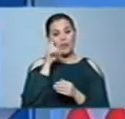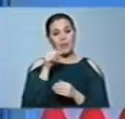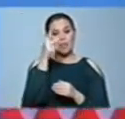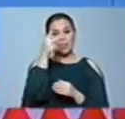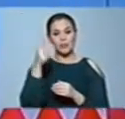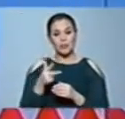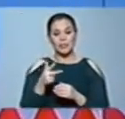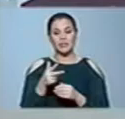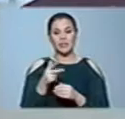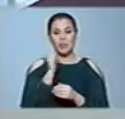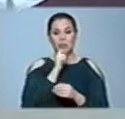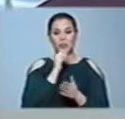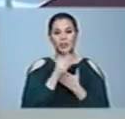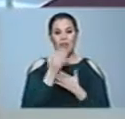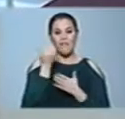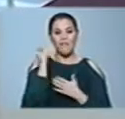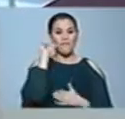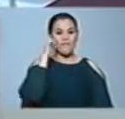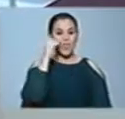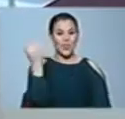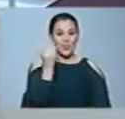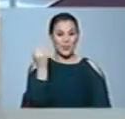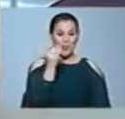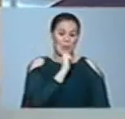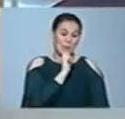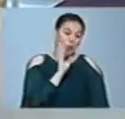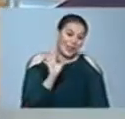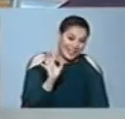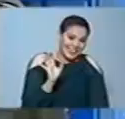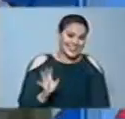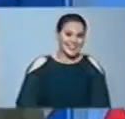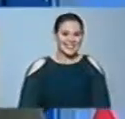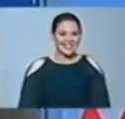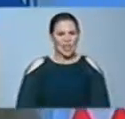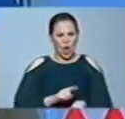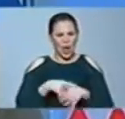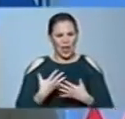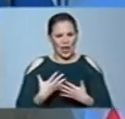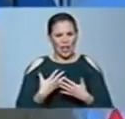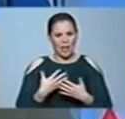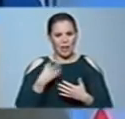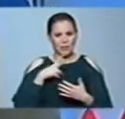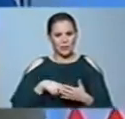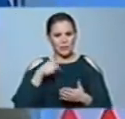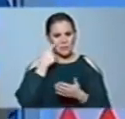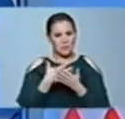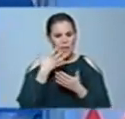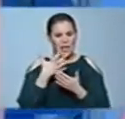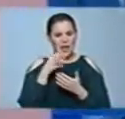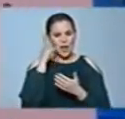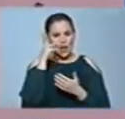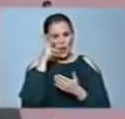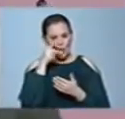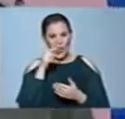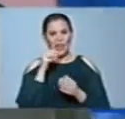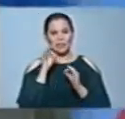ficam no vizinho bairro senhora português que se encontra em